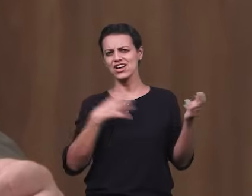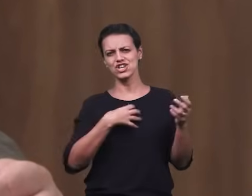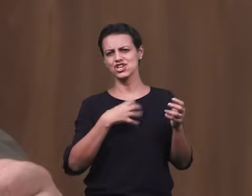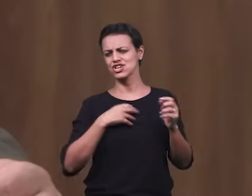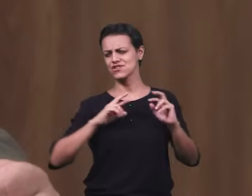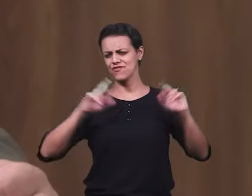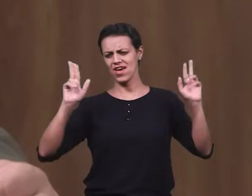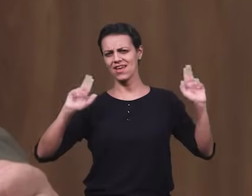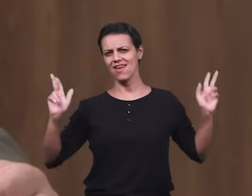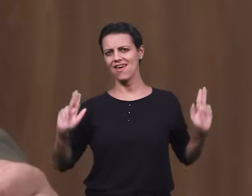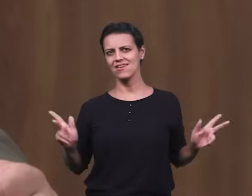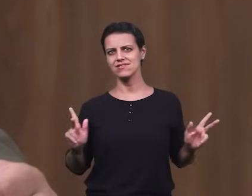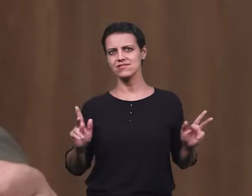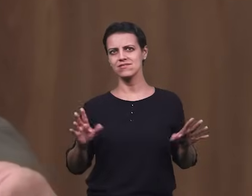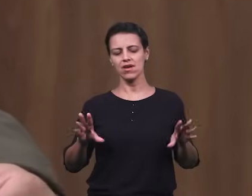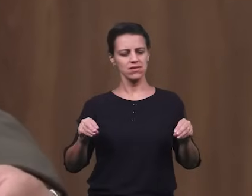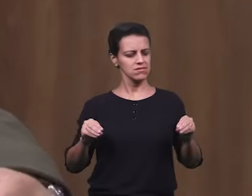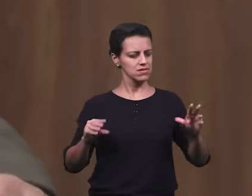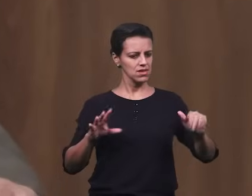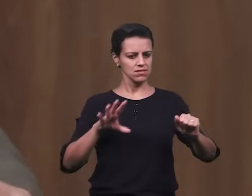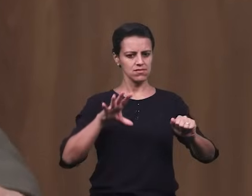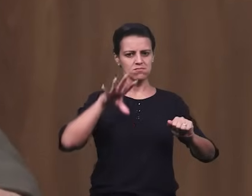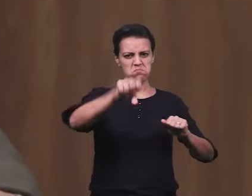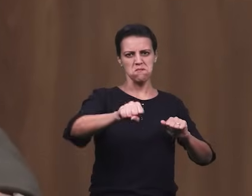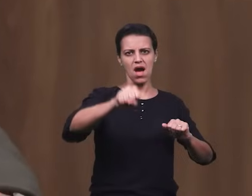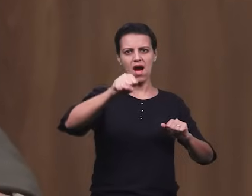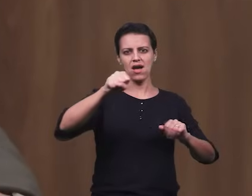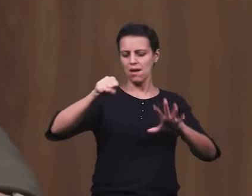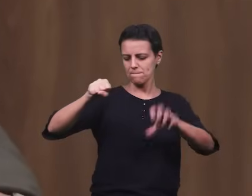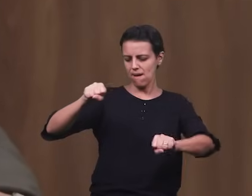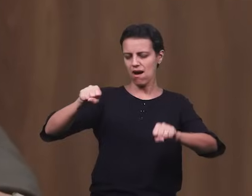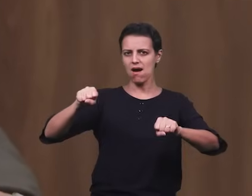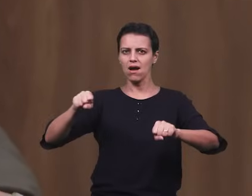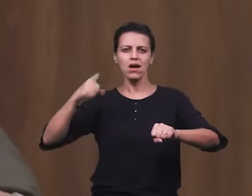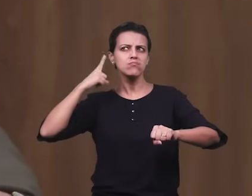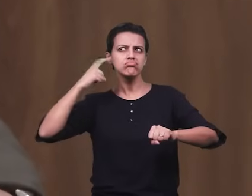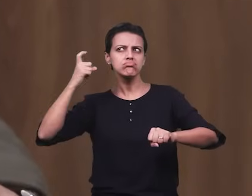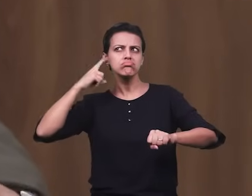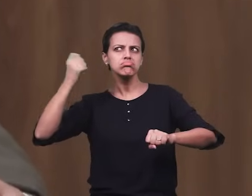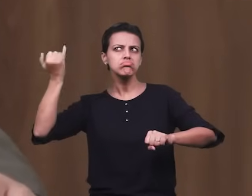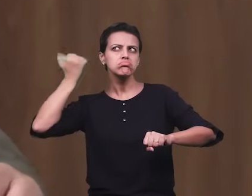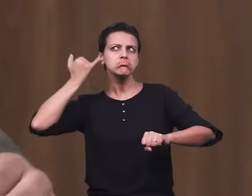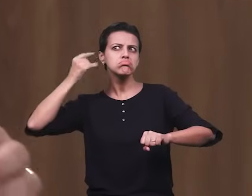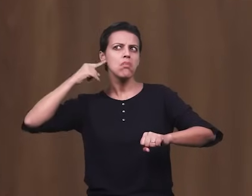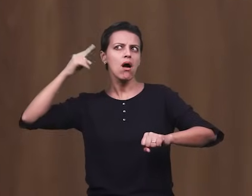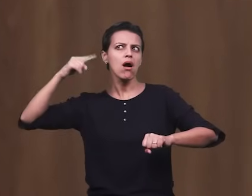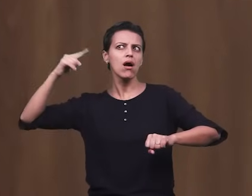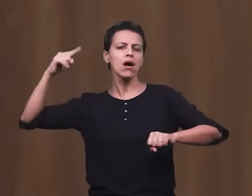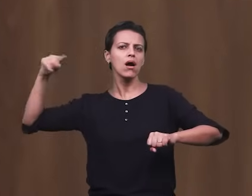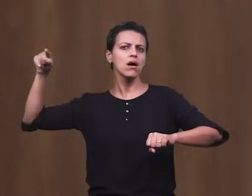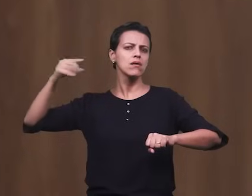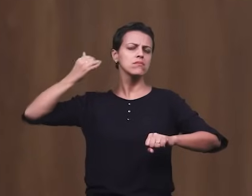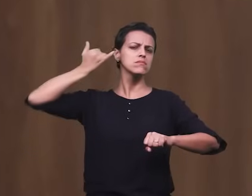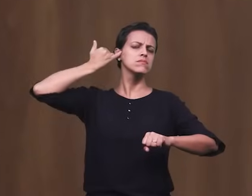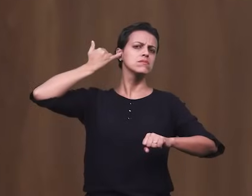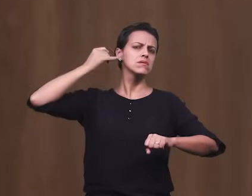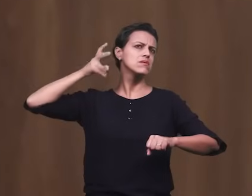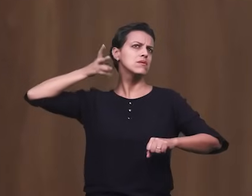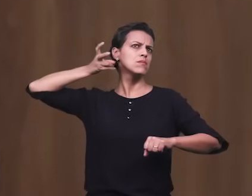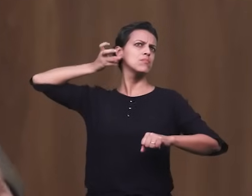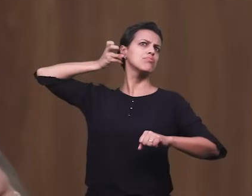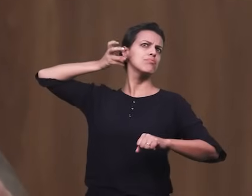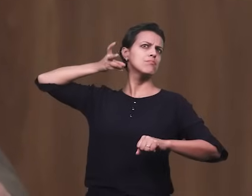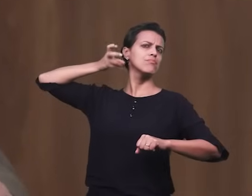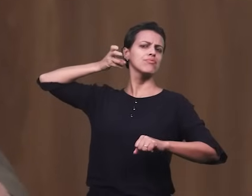O tato, quando a gente pressiona, o áudio que entra na nossa vida é uma onda mecânica, e o corpo ele vai comutando